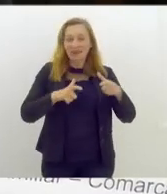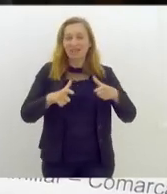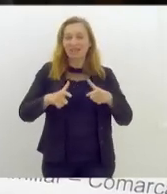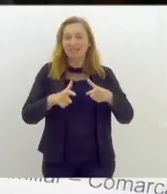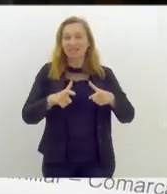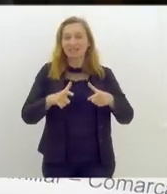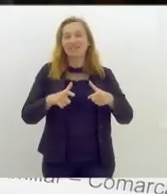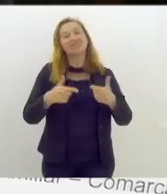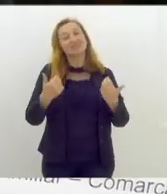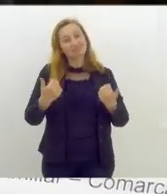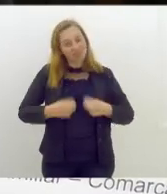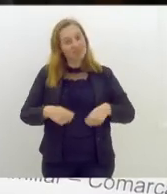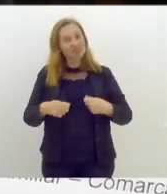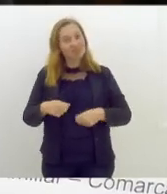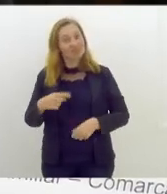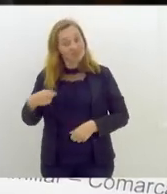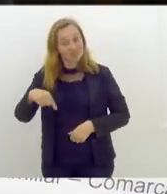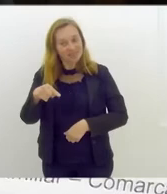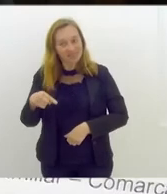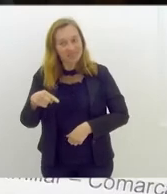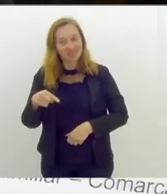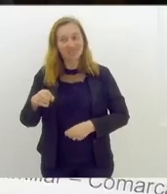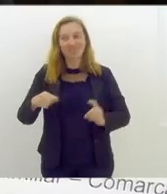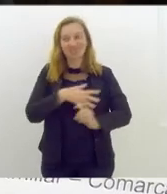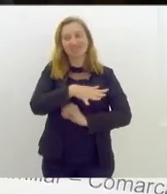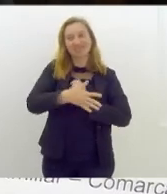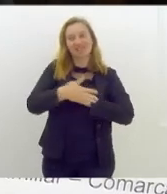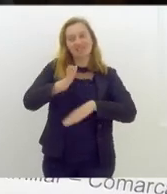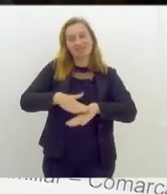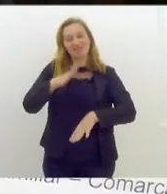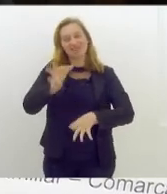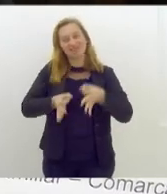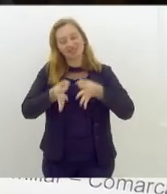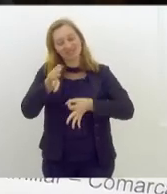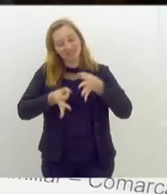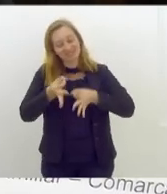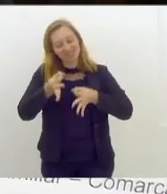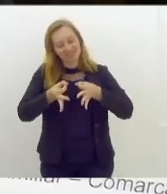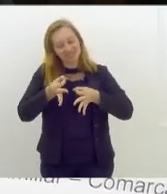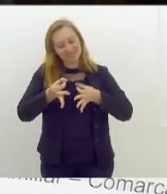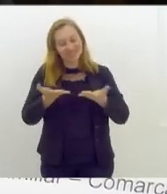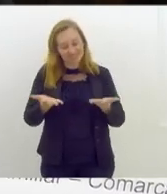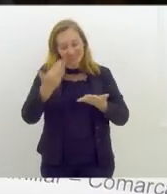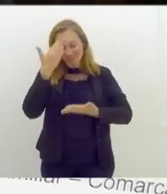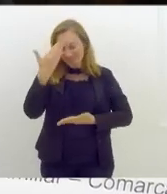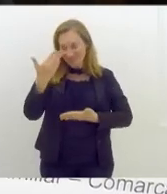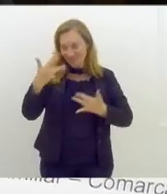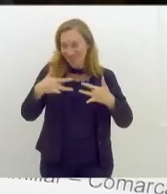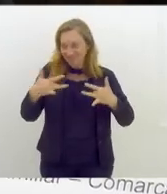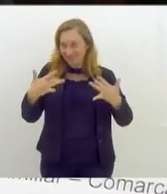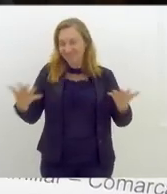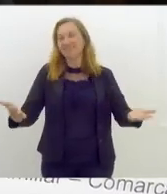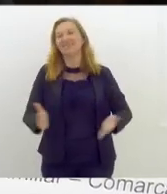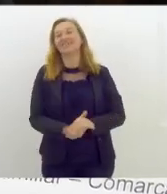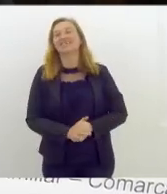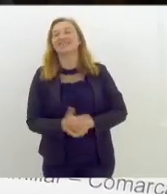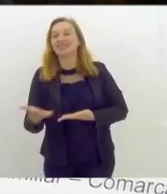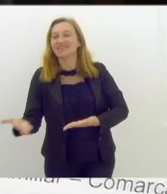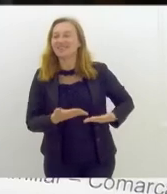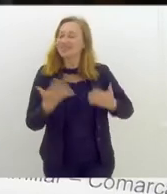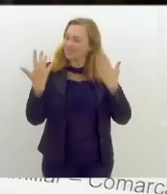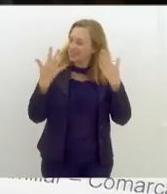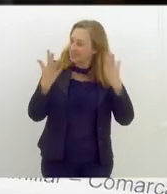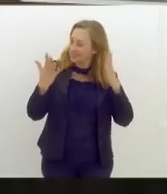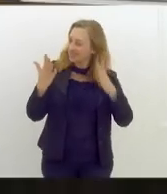temos que ocupar, né, para que a gente tenha uma sociedade mais justa, equânime e solidária. Muito obrigada pelo convite e parabéns